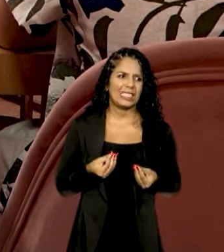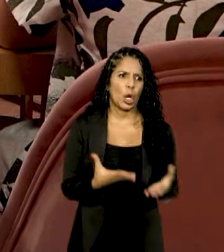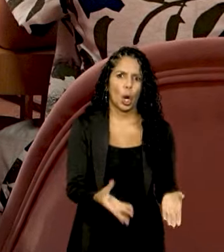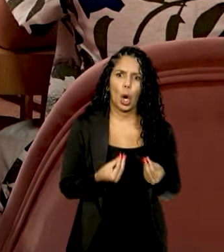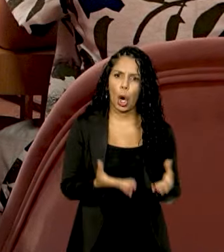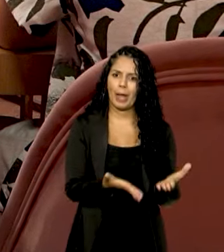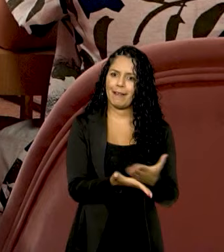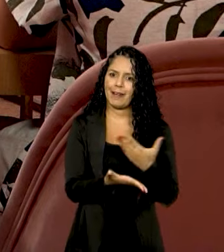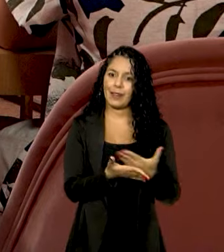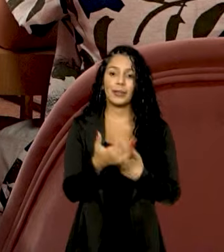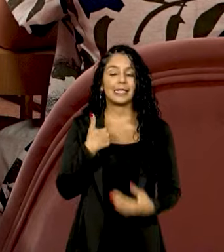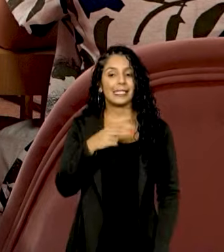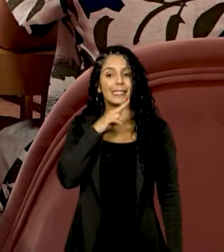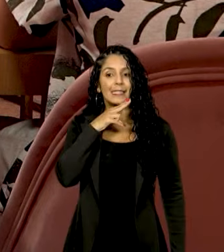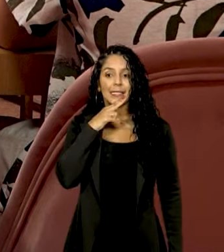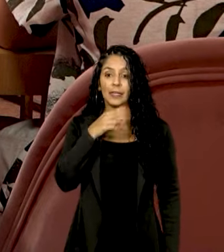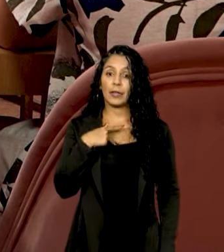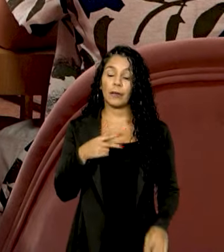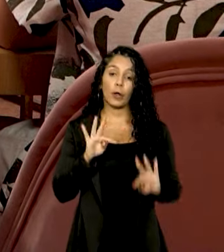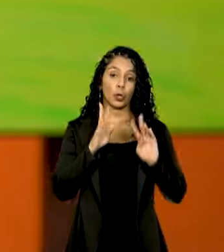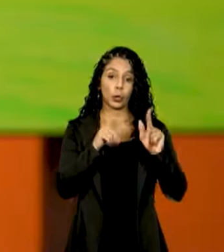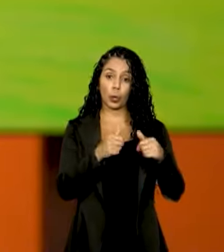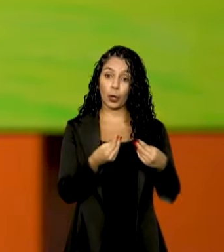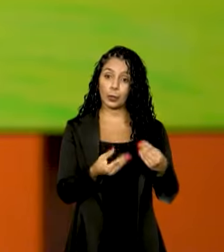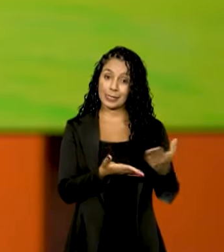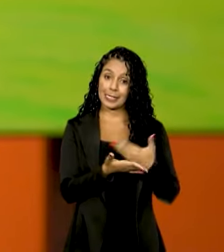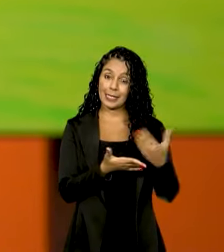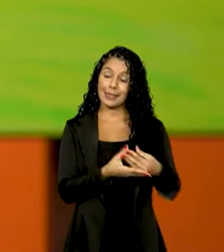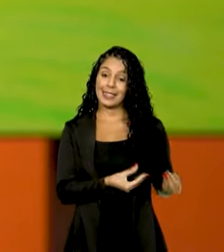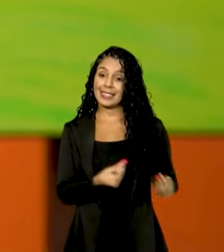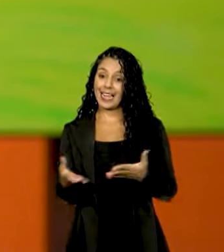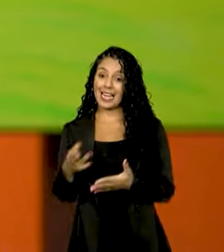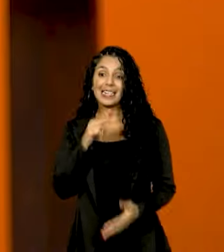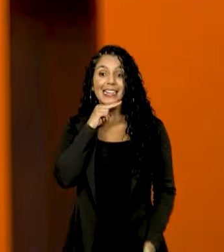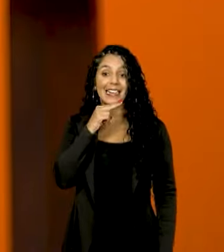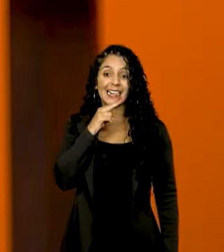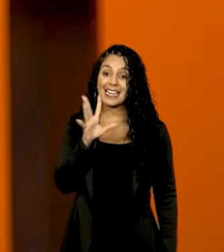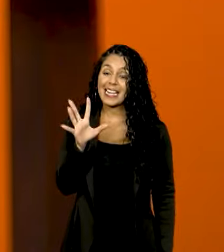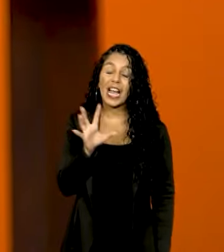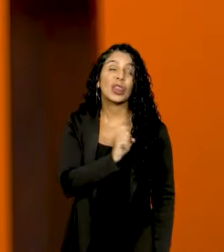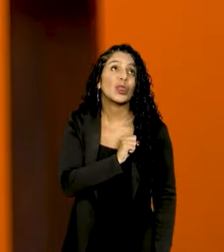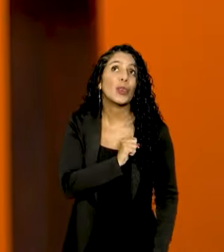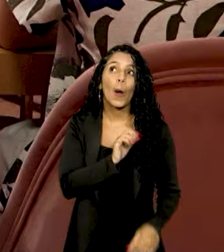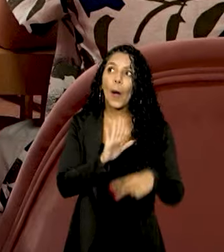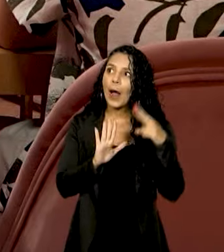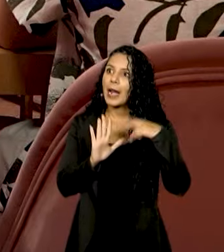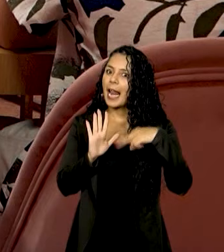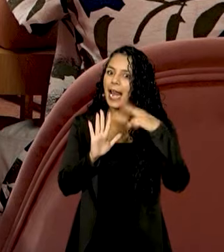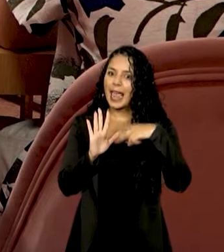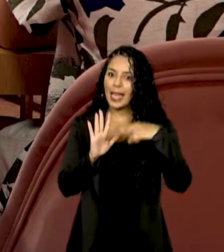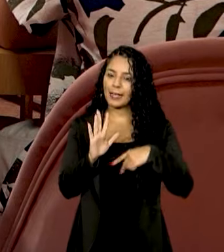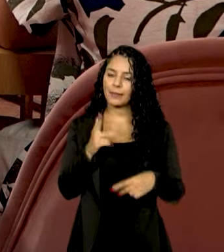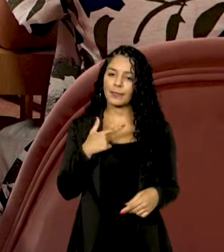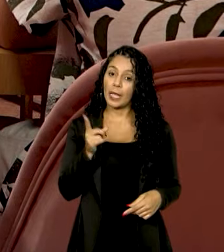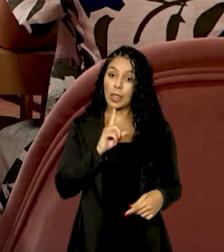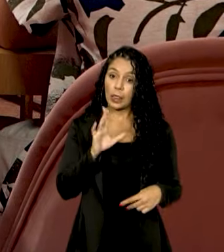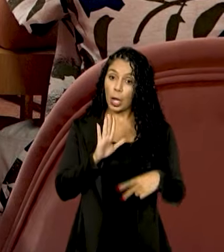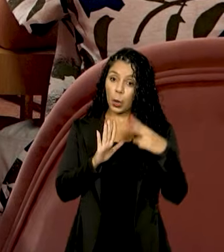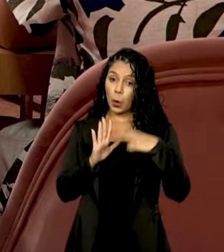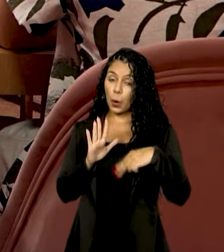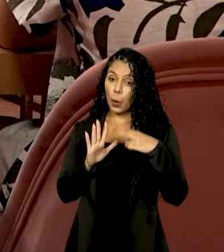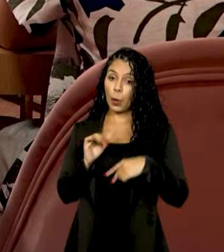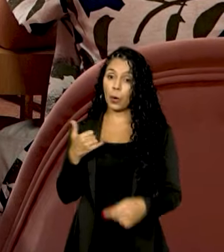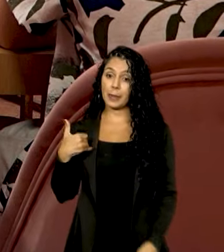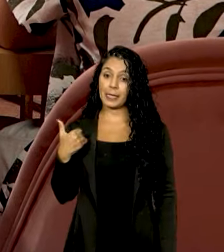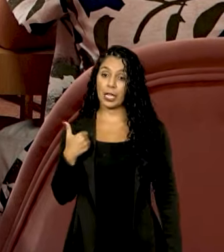minhas netas, aliás, vou levar todos os seus para as minhas netas. Muito bem. Elas adoram ler, cara. E não leem. Uma tem quatro,